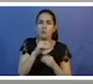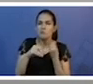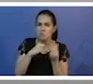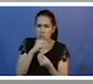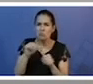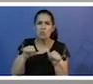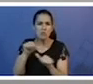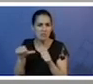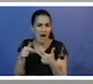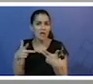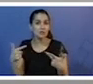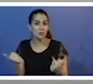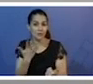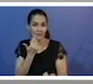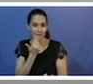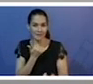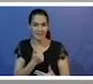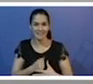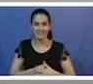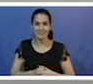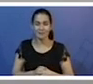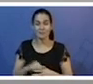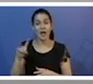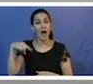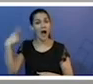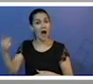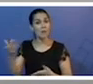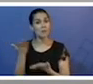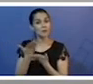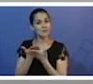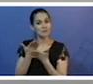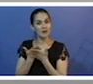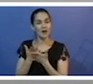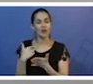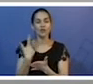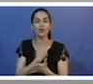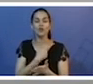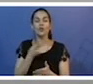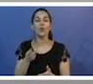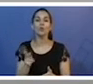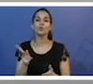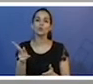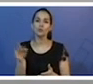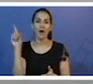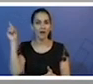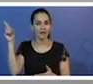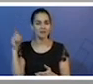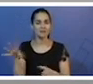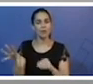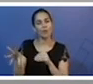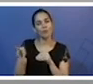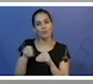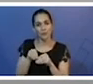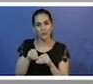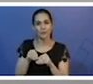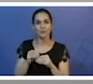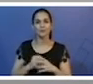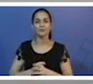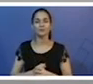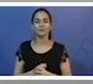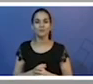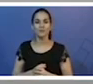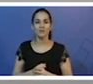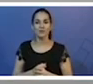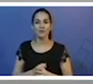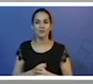costuma usar na alimentação. Na nossa próxima aula, a gente ainda vai dar sequência, né, nesse assunto sobre as funções